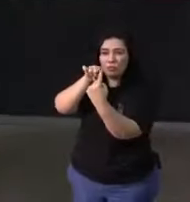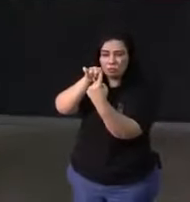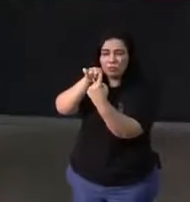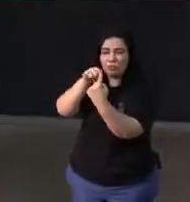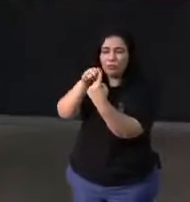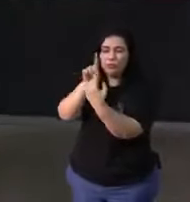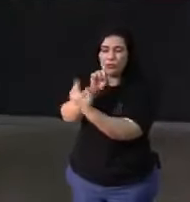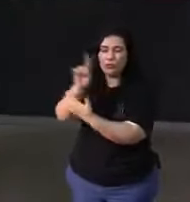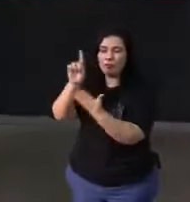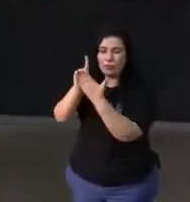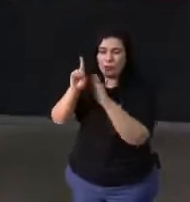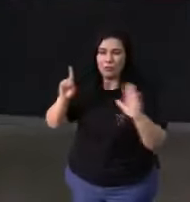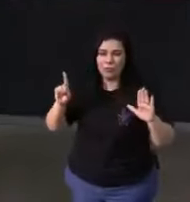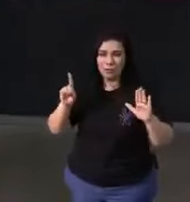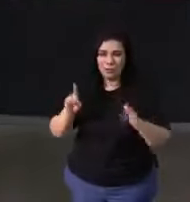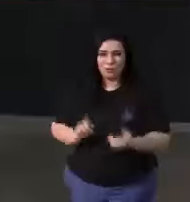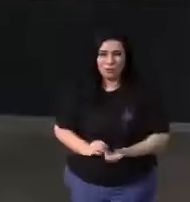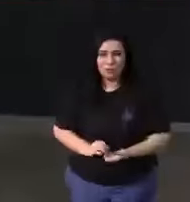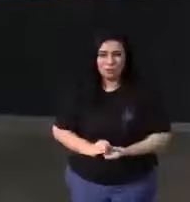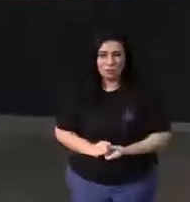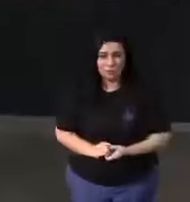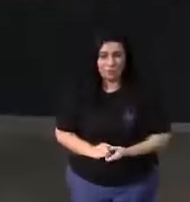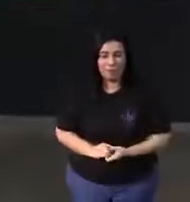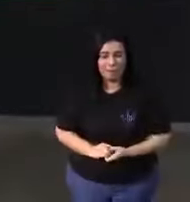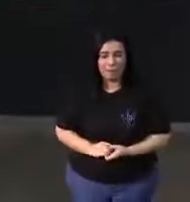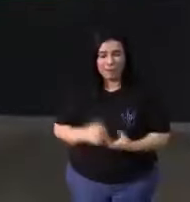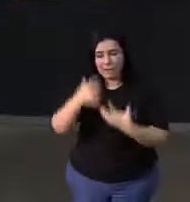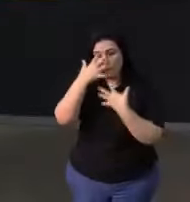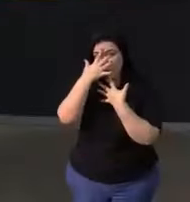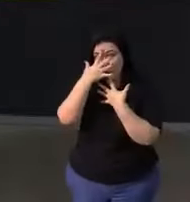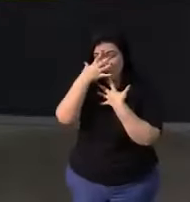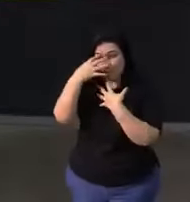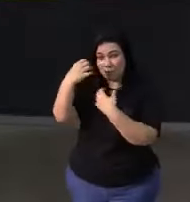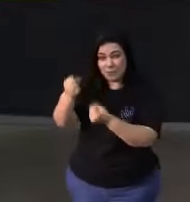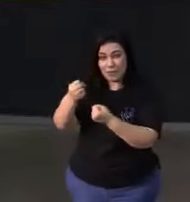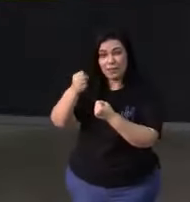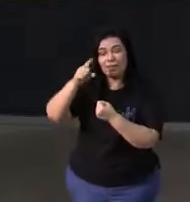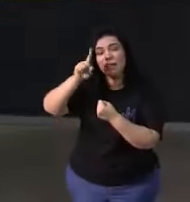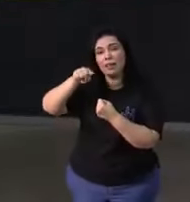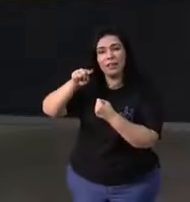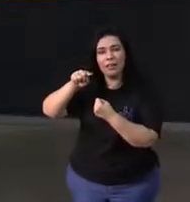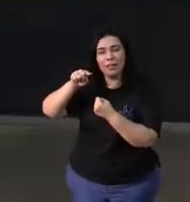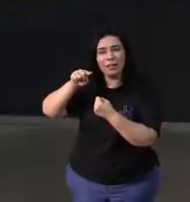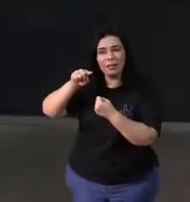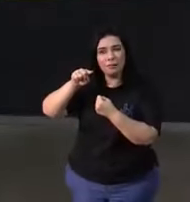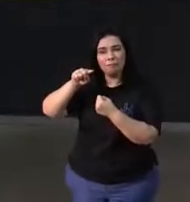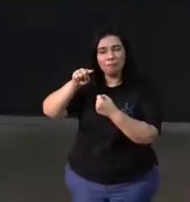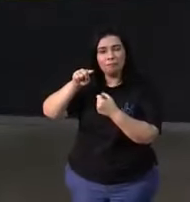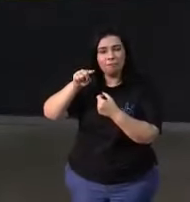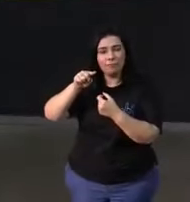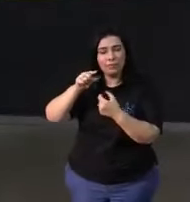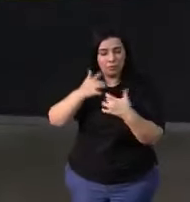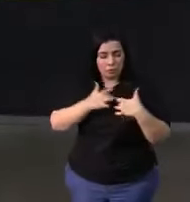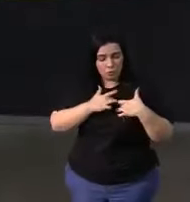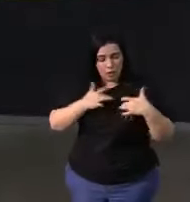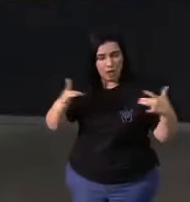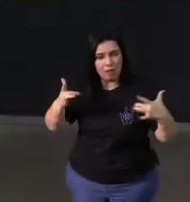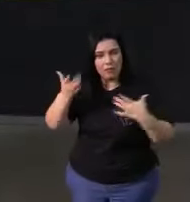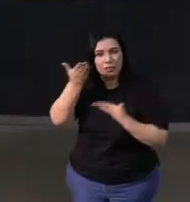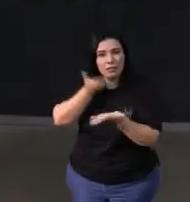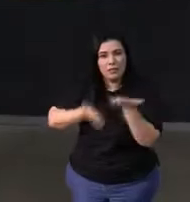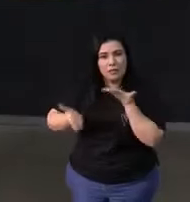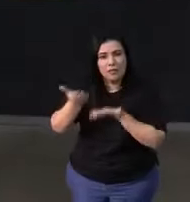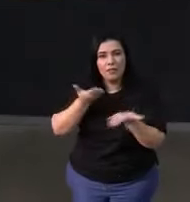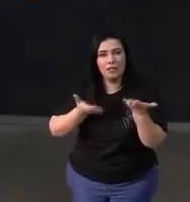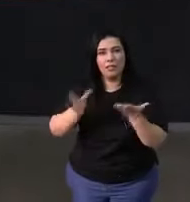prometido. A fé desses meninos era uma fé que servia, que se doava, que